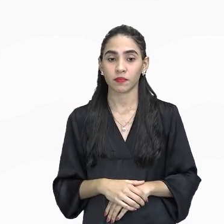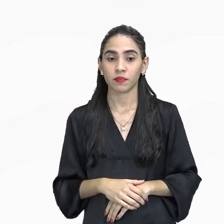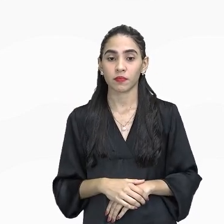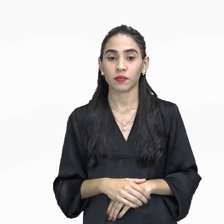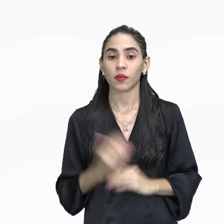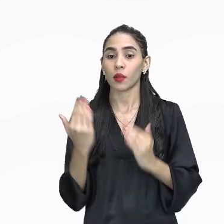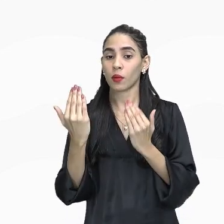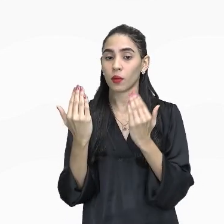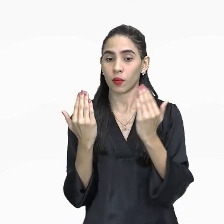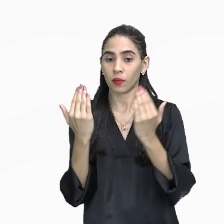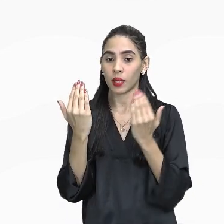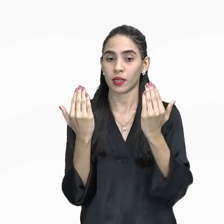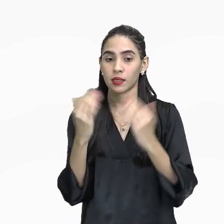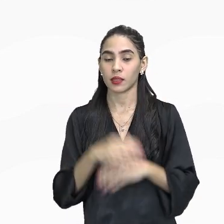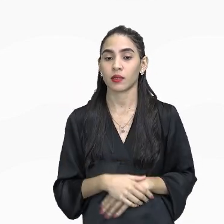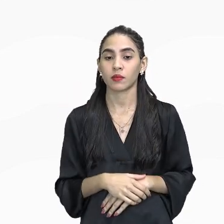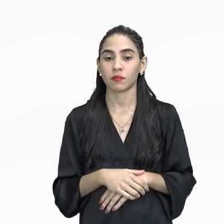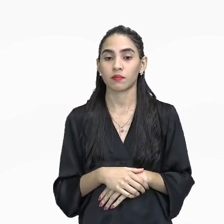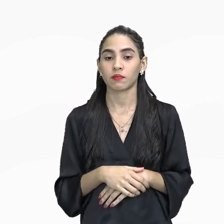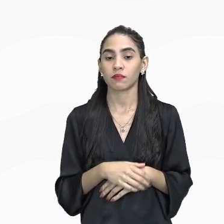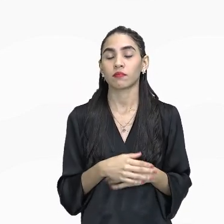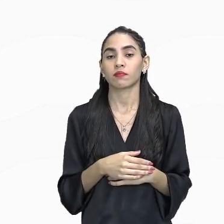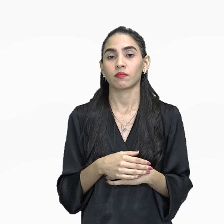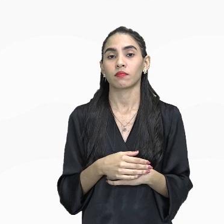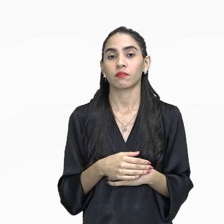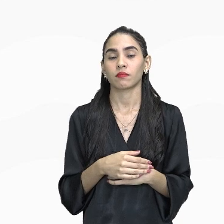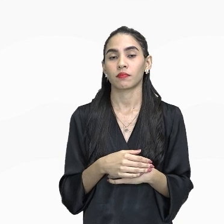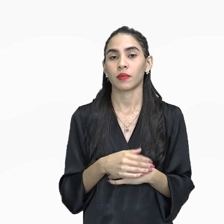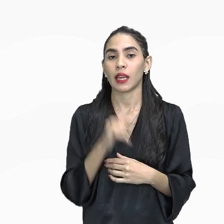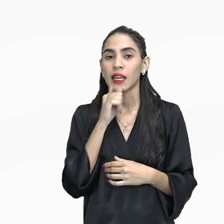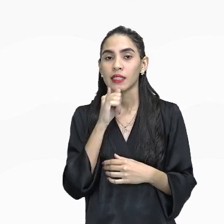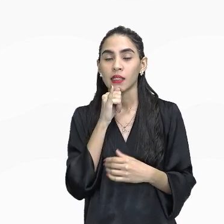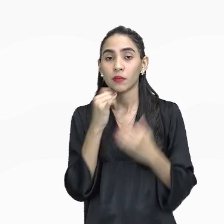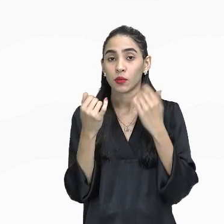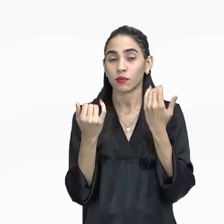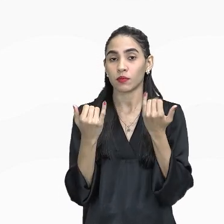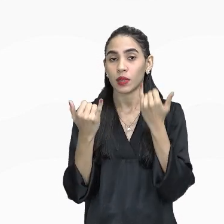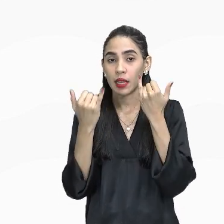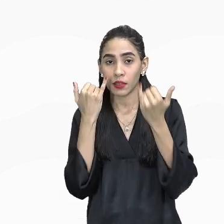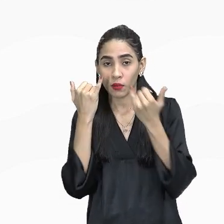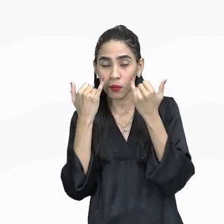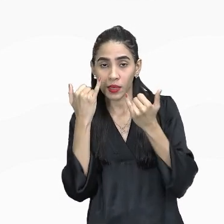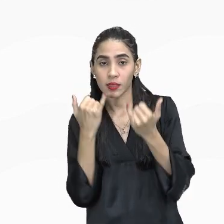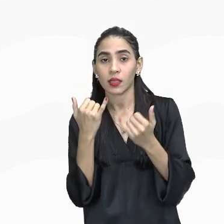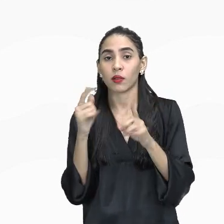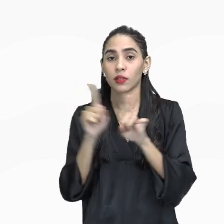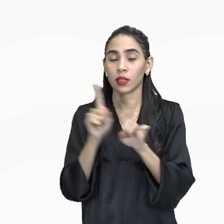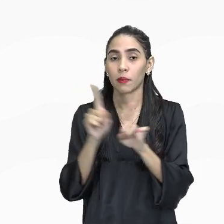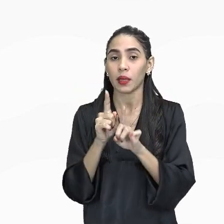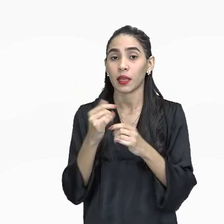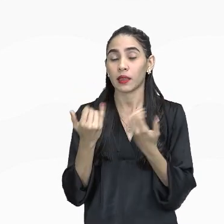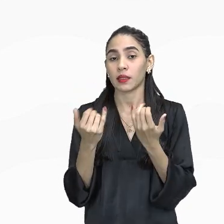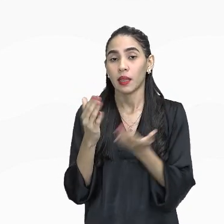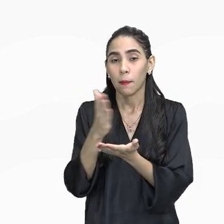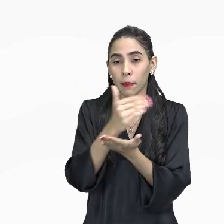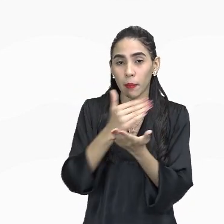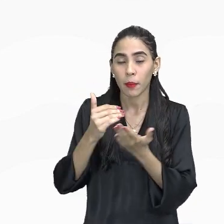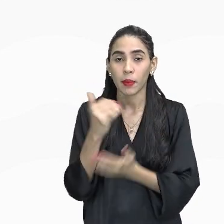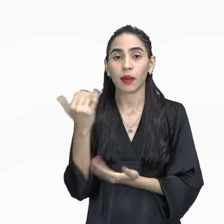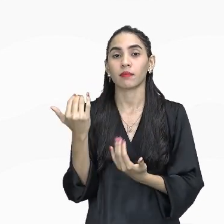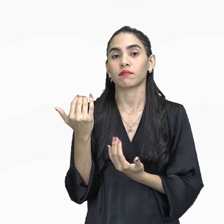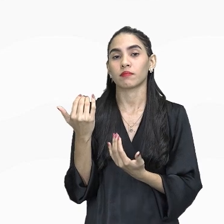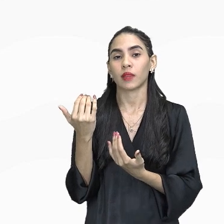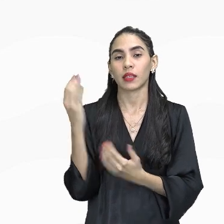vai ser a comparação entre a percepção e dados científicos. Então, o que a gente vai fazer? Vai pegar aquela pesquisa